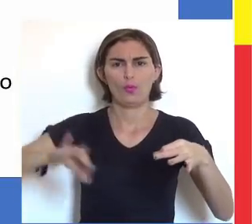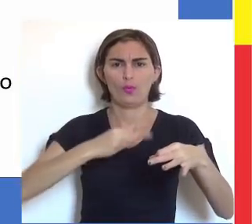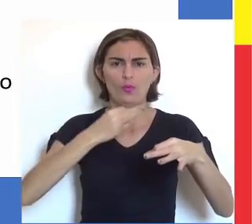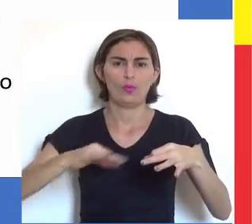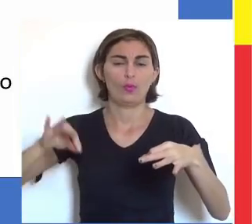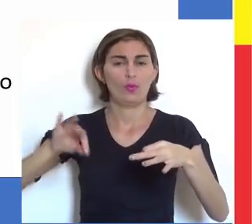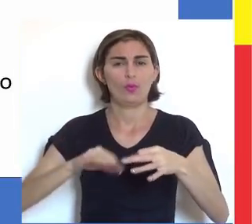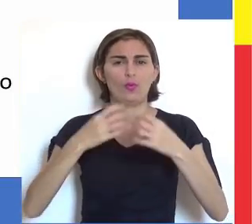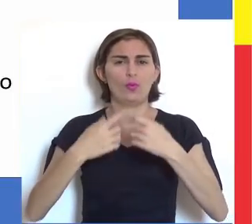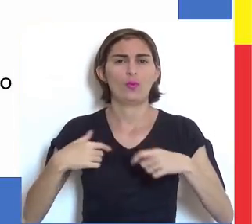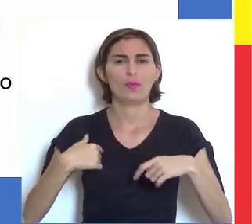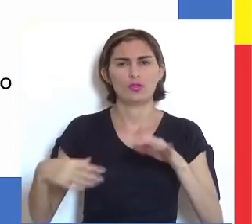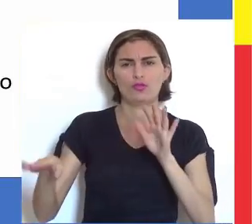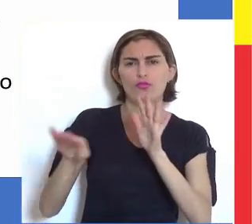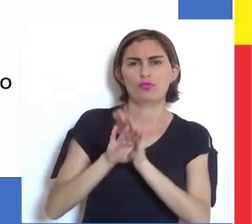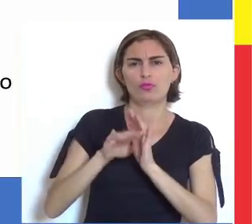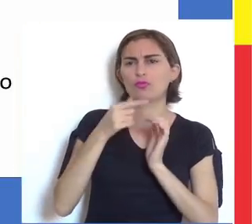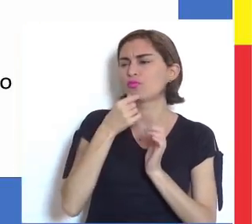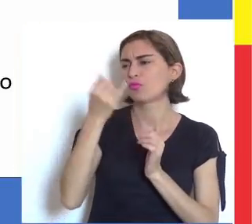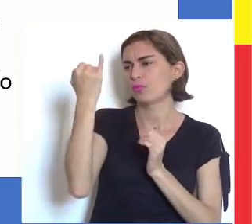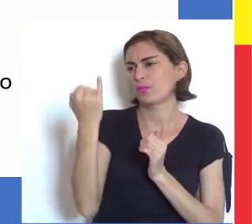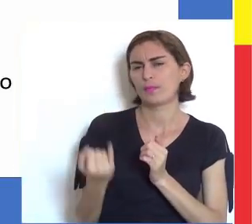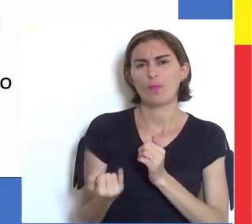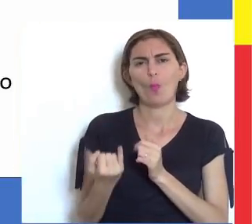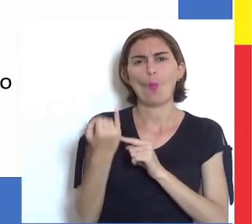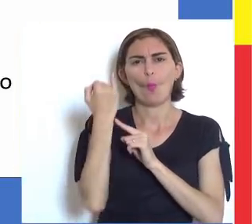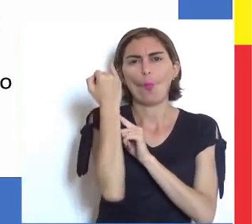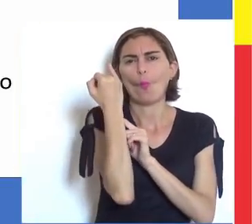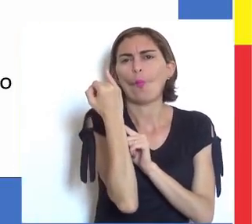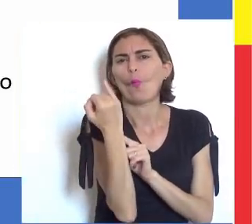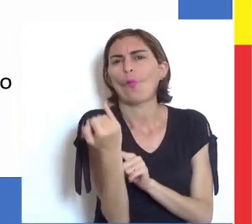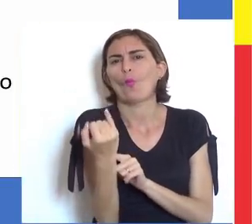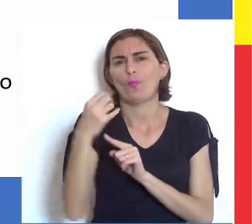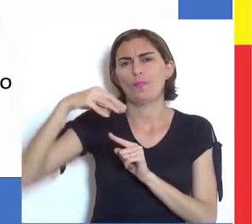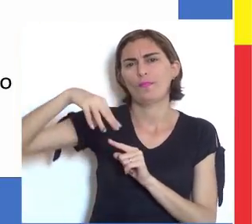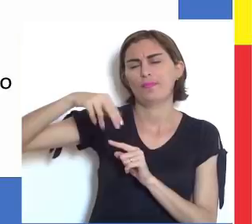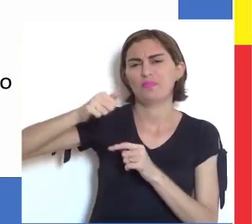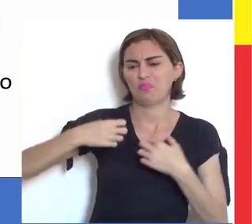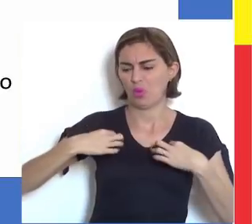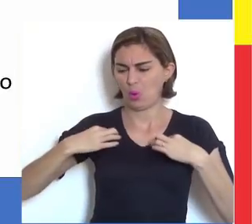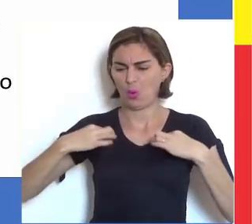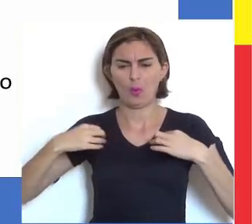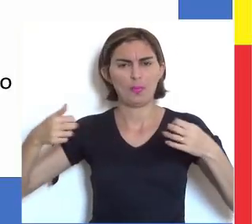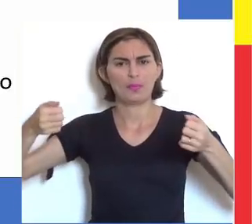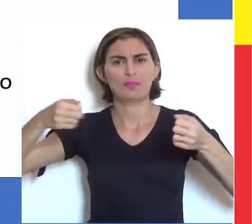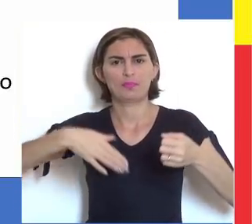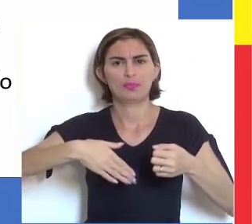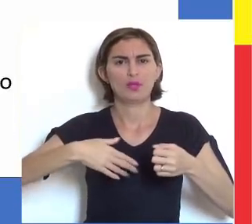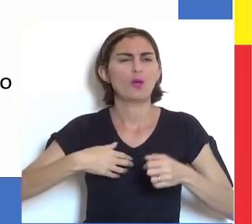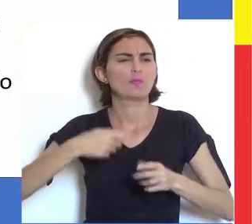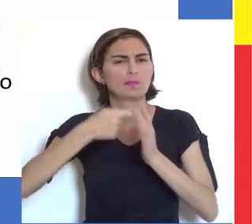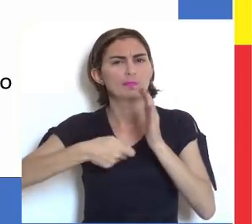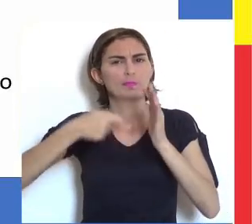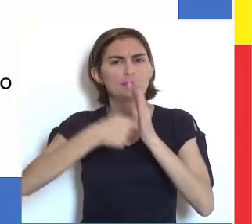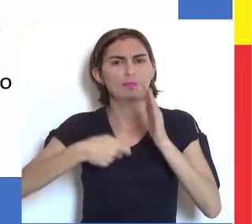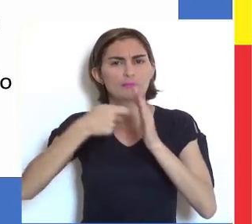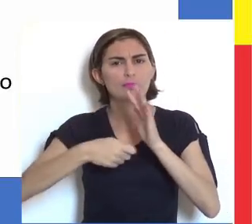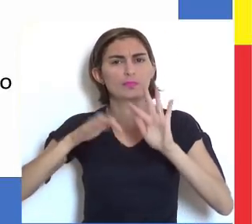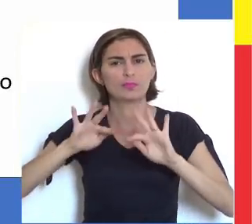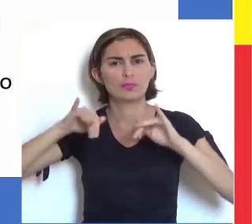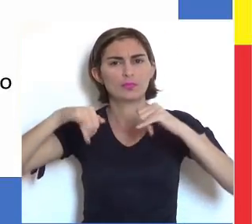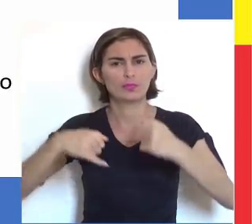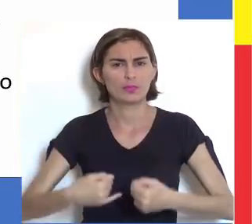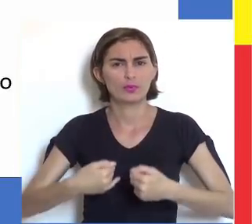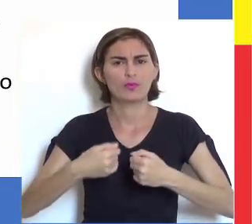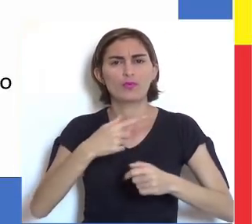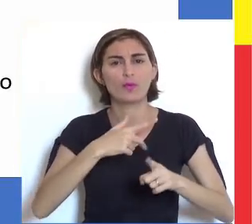cordel. Mas veio um rapaz, de nome Magrelim. Era magro e mal vestido. Começou a pelejar e, por